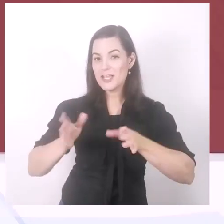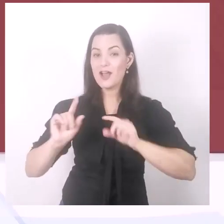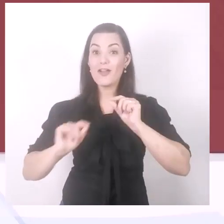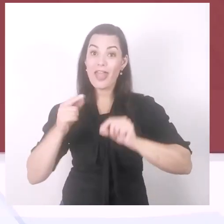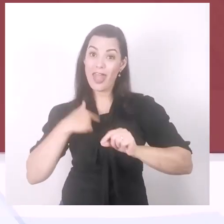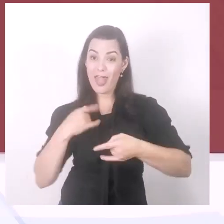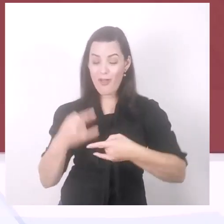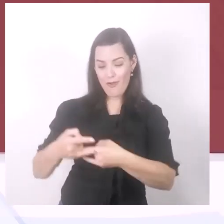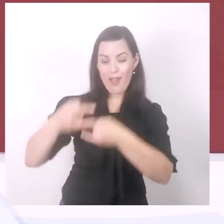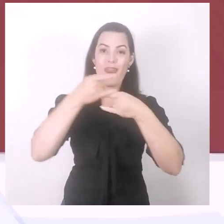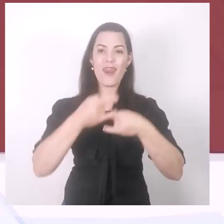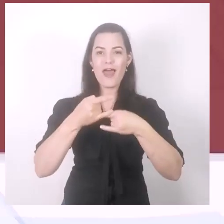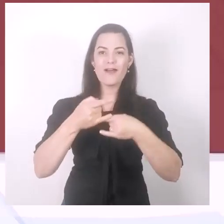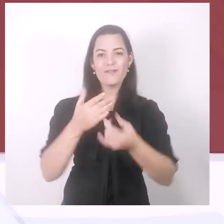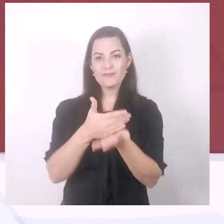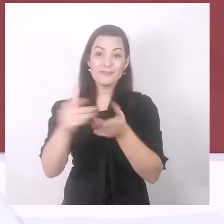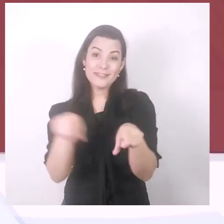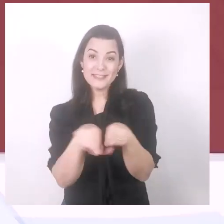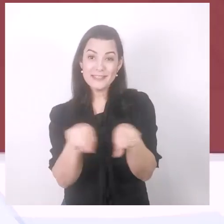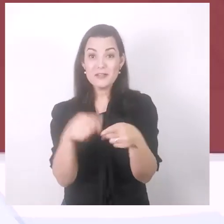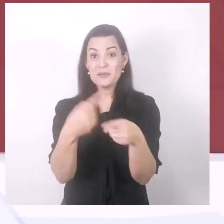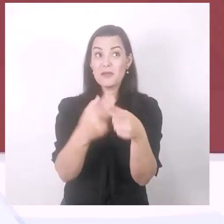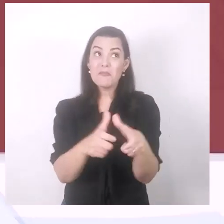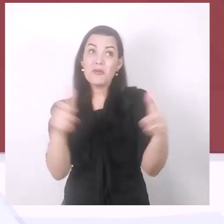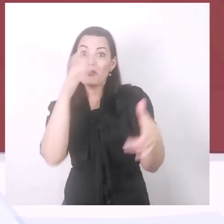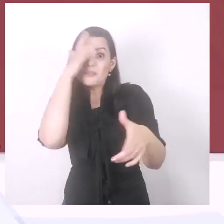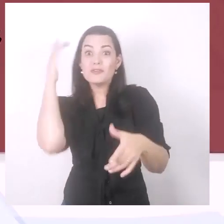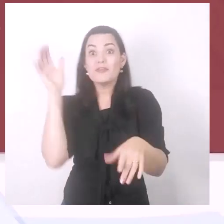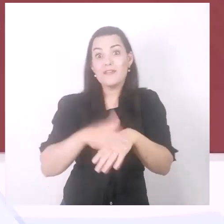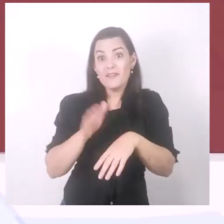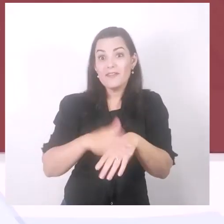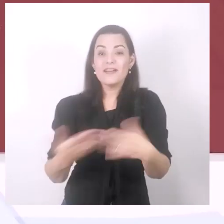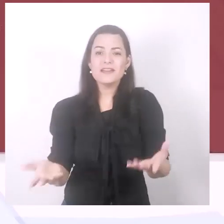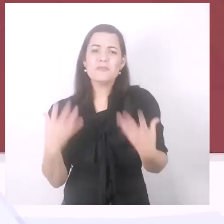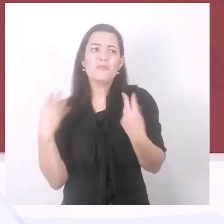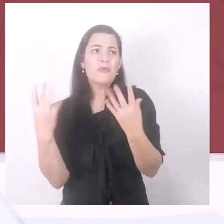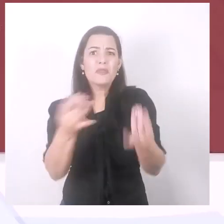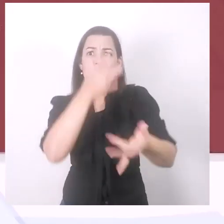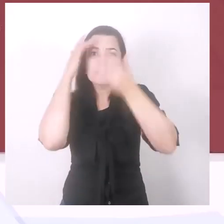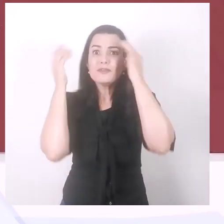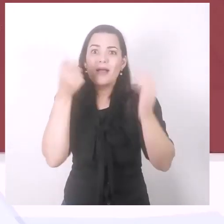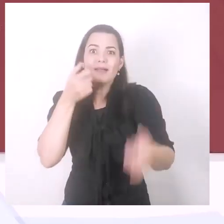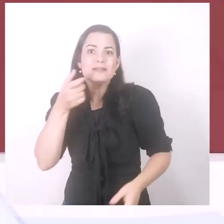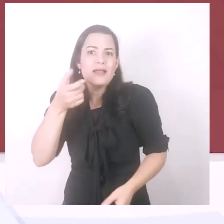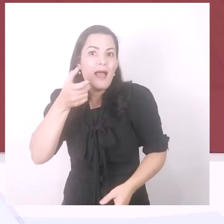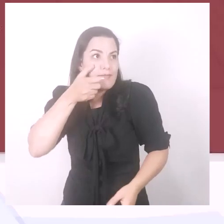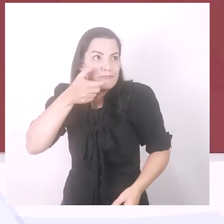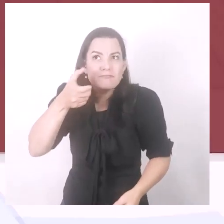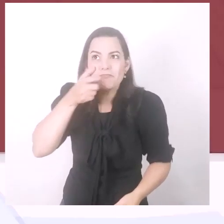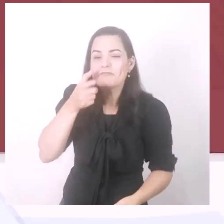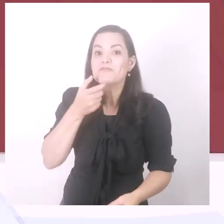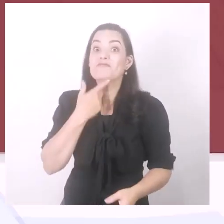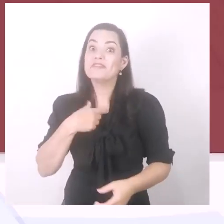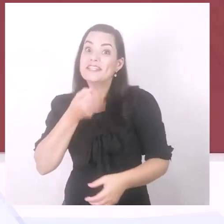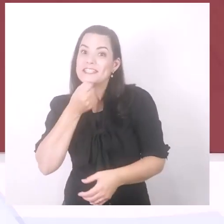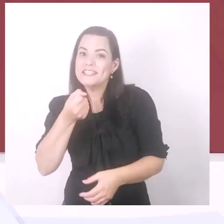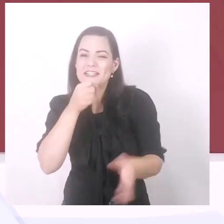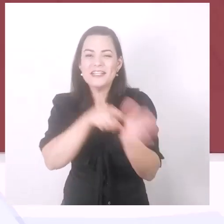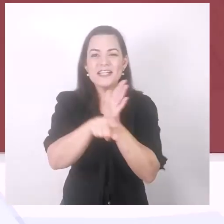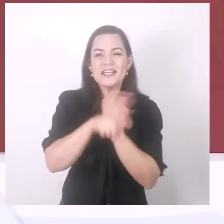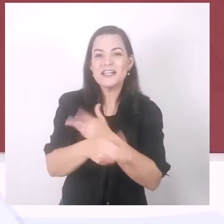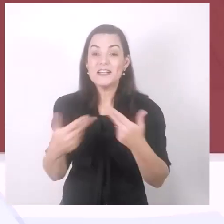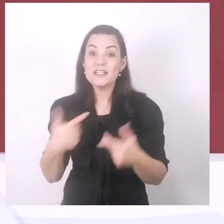aderi às lives, porque todo mundo está fazendo e tem muita gente interessante que eu gostaria de entrevistar. Eu convidei a